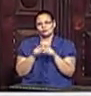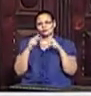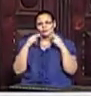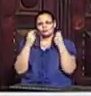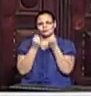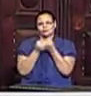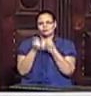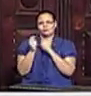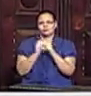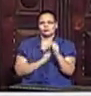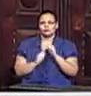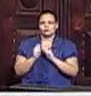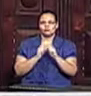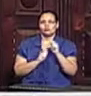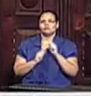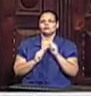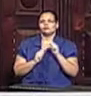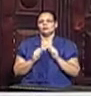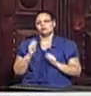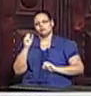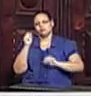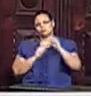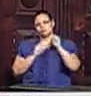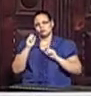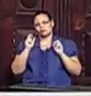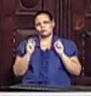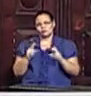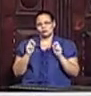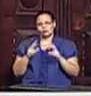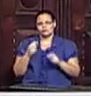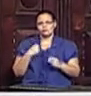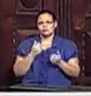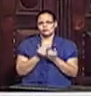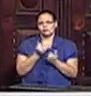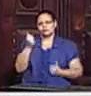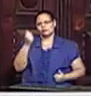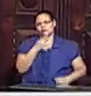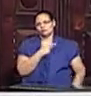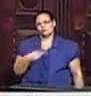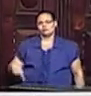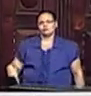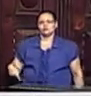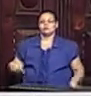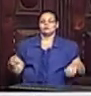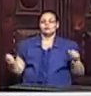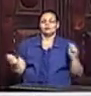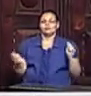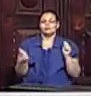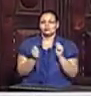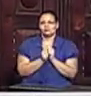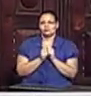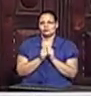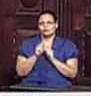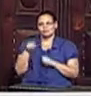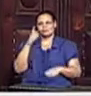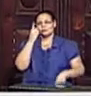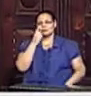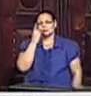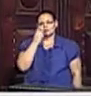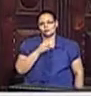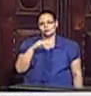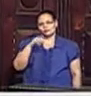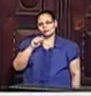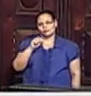Comissão de Economia, Indústria e Comércio, da qual eu sou vice-presidente. Essa audiência conjunta foi presidida pela deputada Marta Rocha,